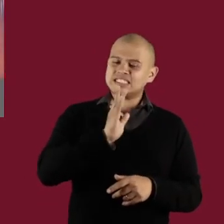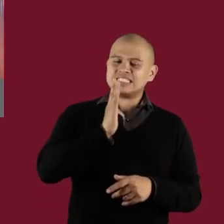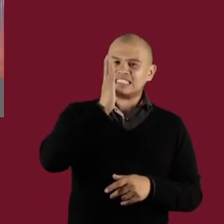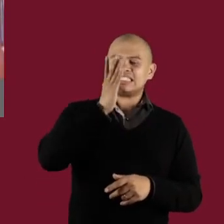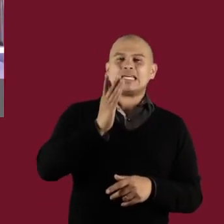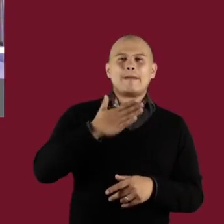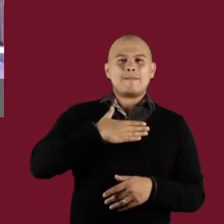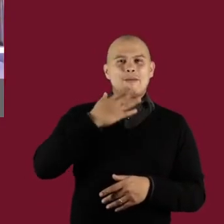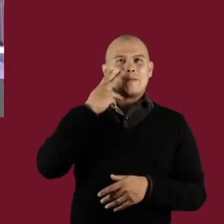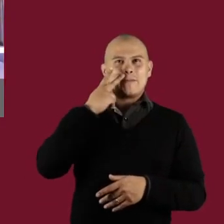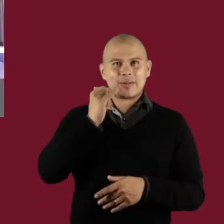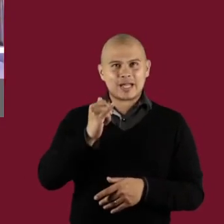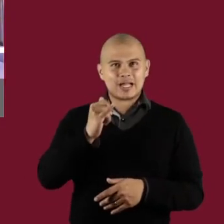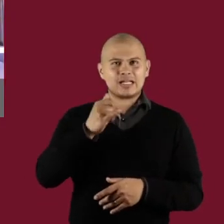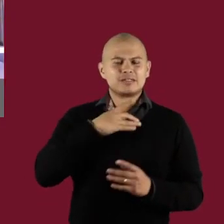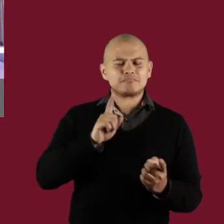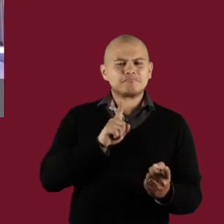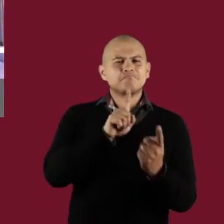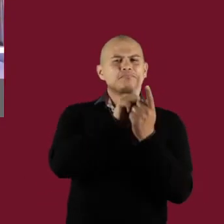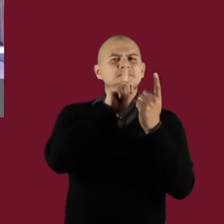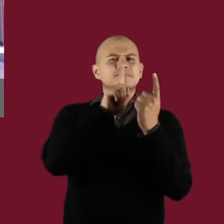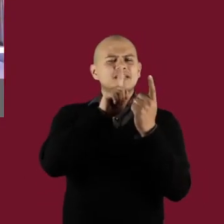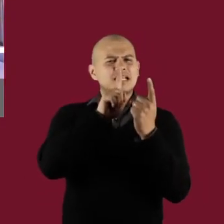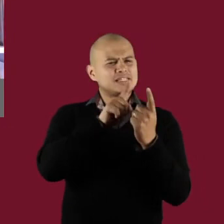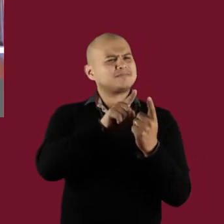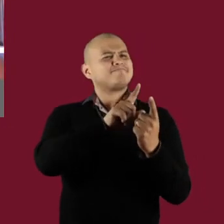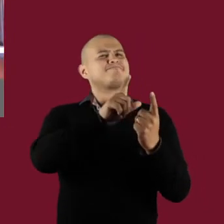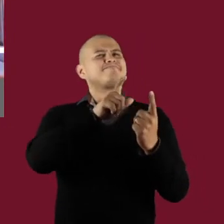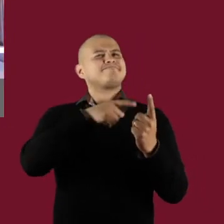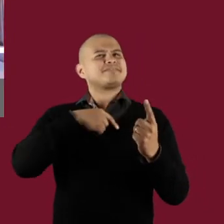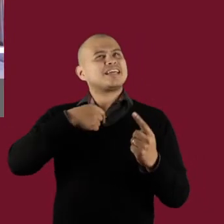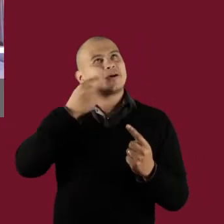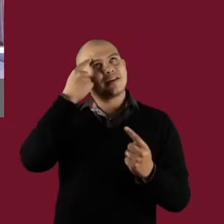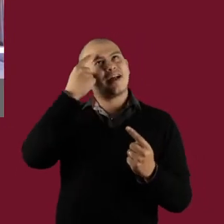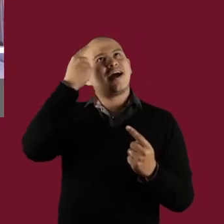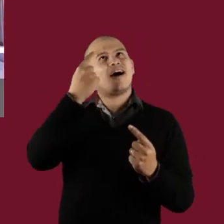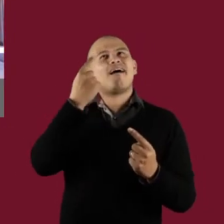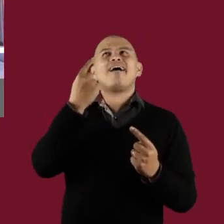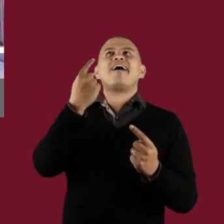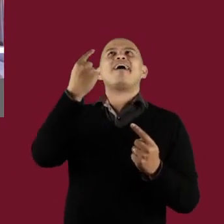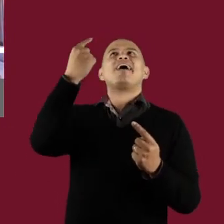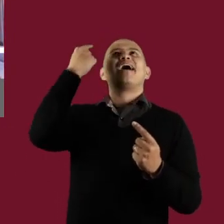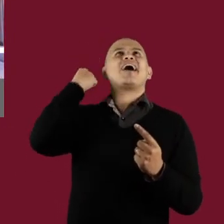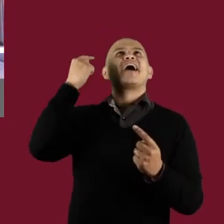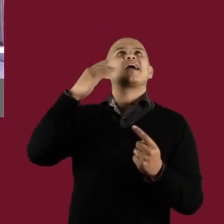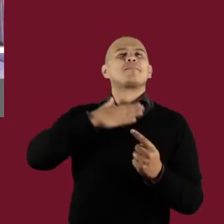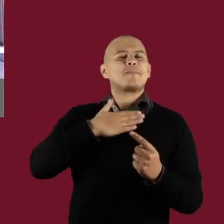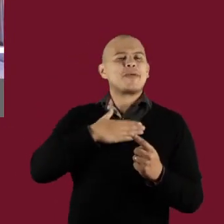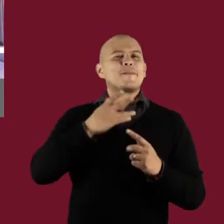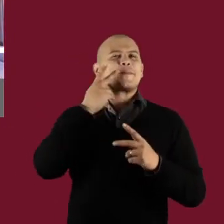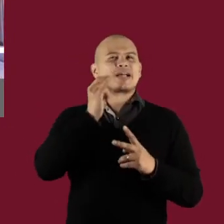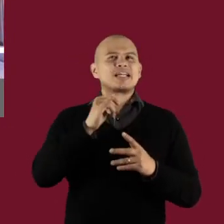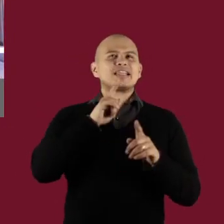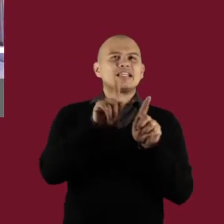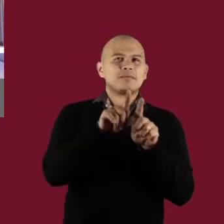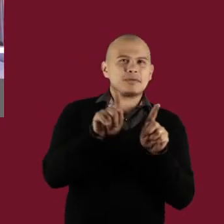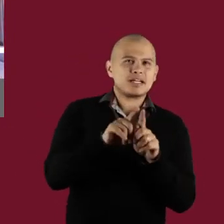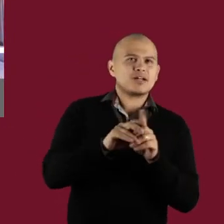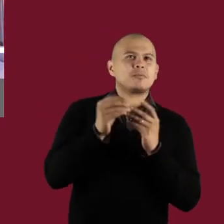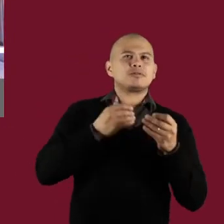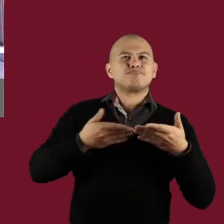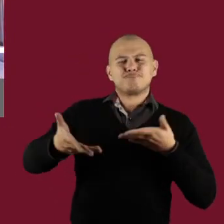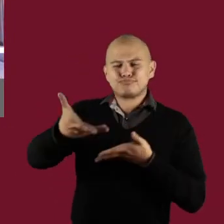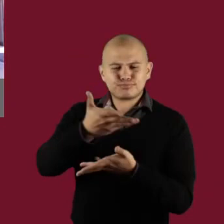deu-me assim um retrato que me fez lembrar de ti quando carregavas a tua pasta e punhas os teus discos e ias lá para a rádio fazer